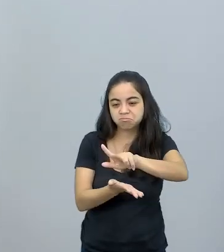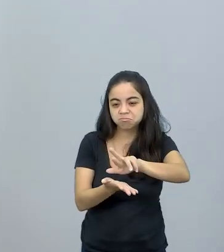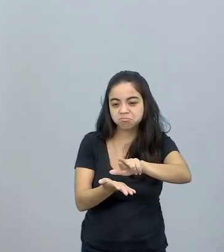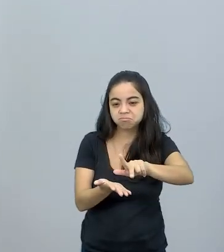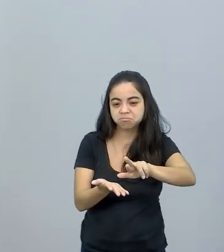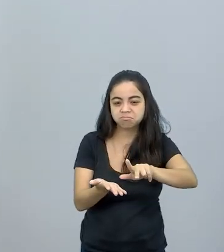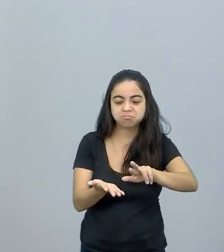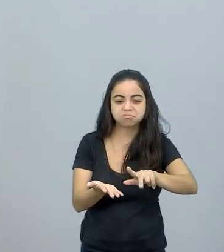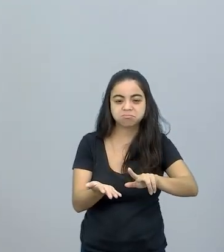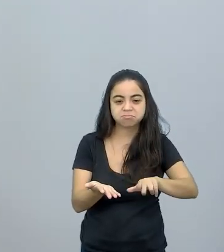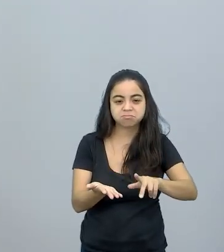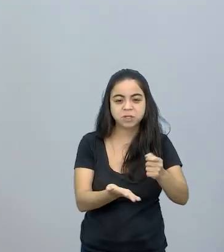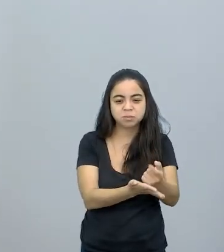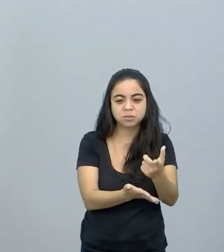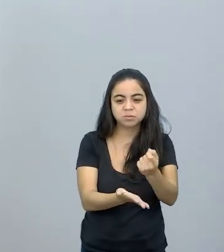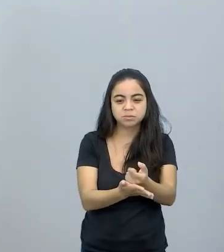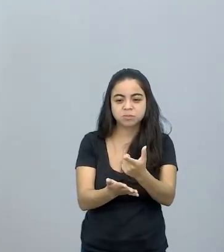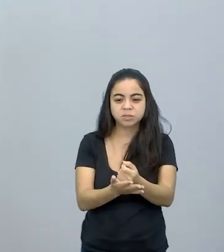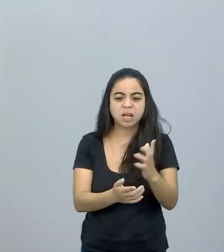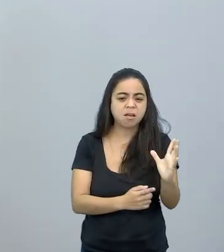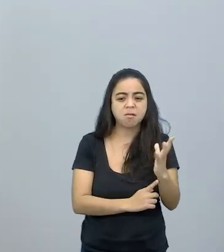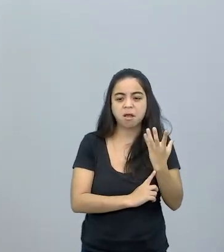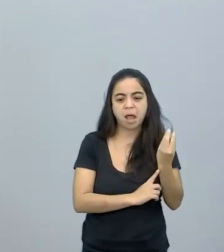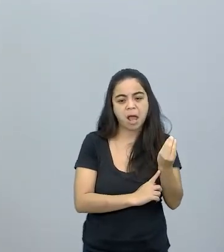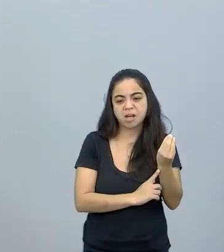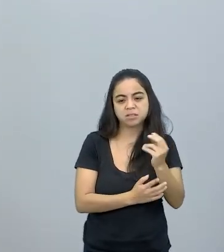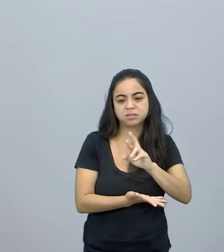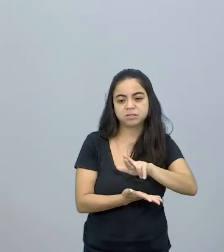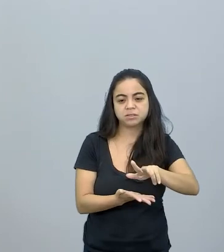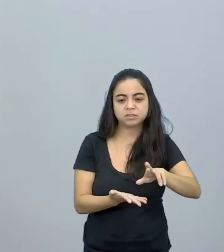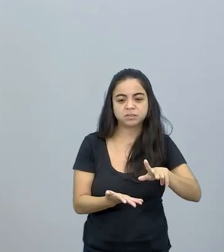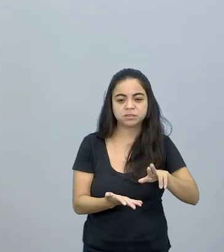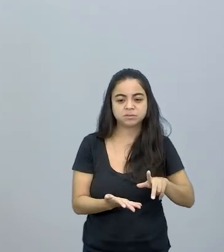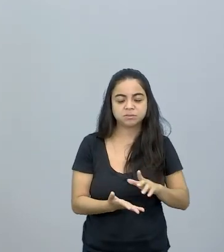enfim, consome outras artes, enfim, outras